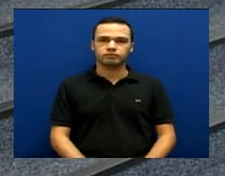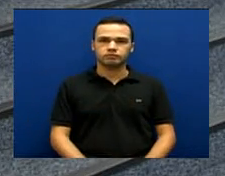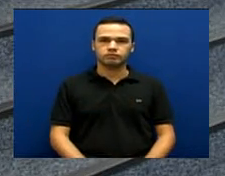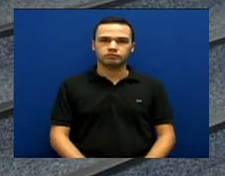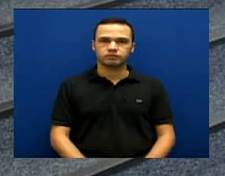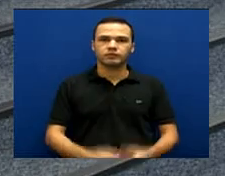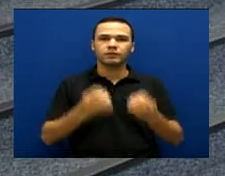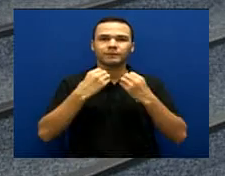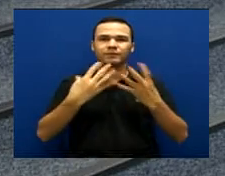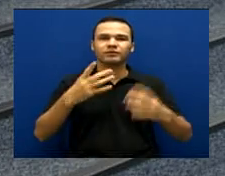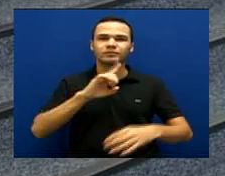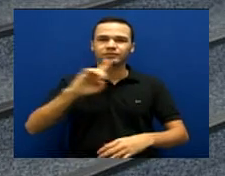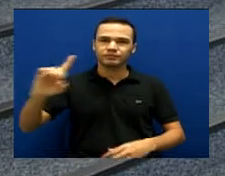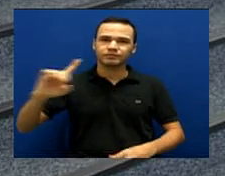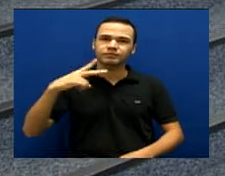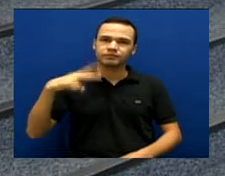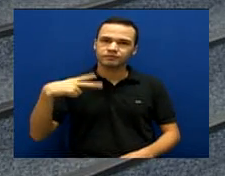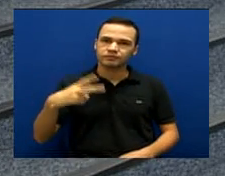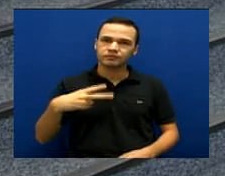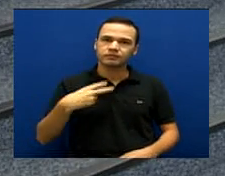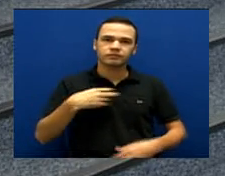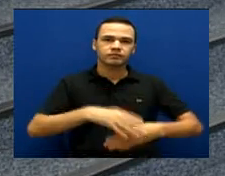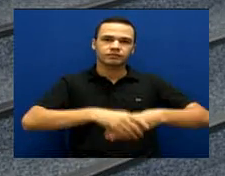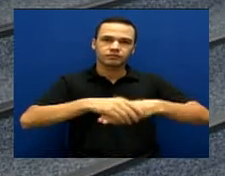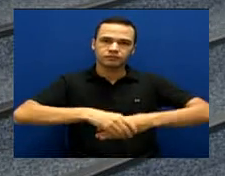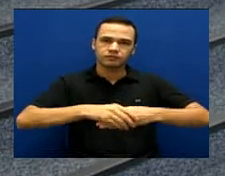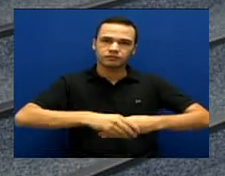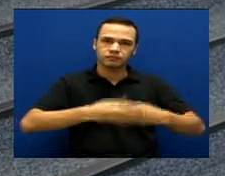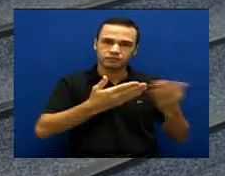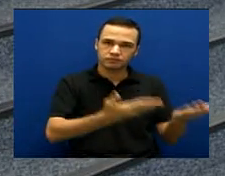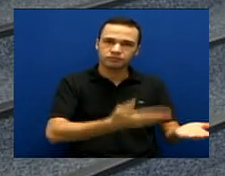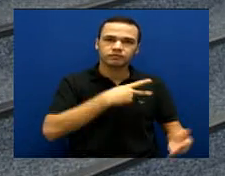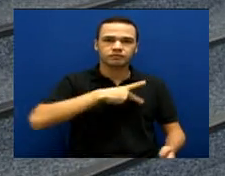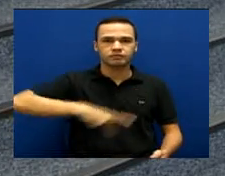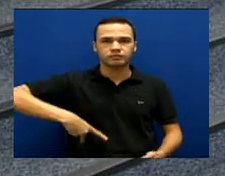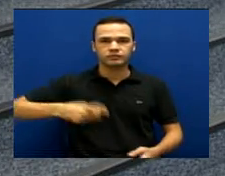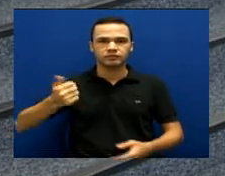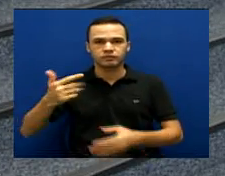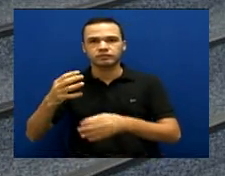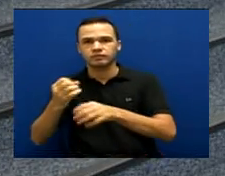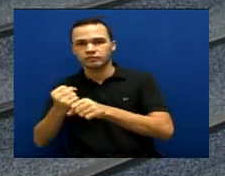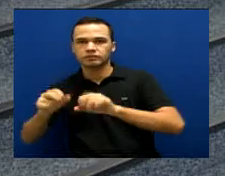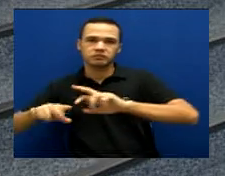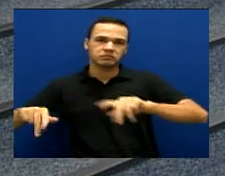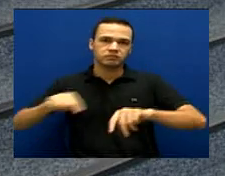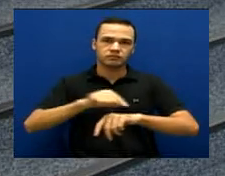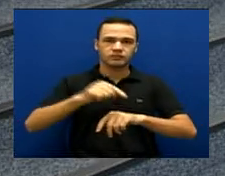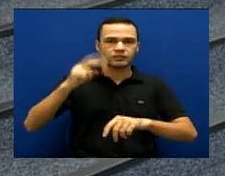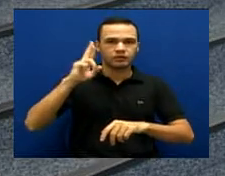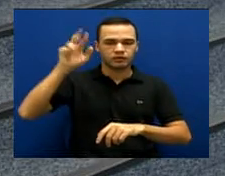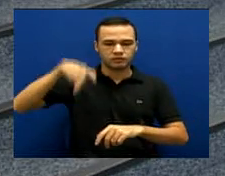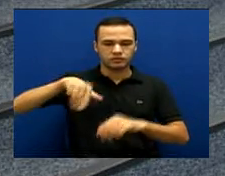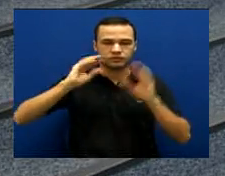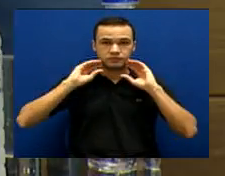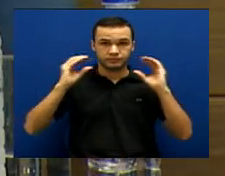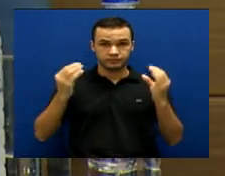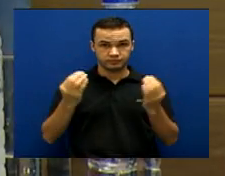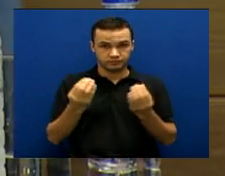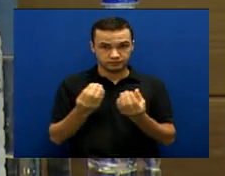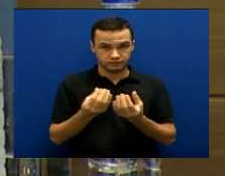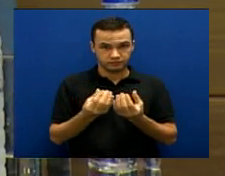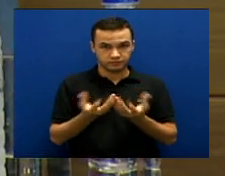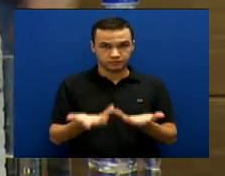mundia vereador saudações ao presidente da comissão de economia finanças orçamento e parcerias da cama é de